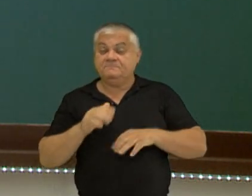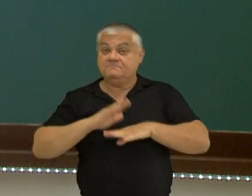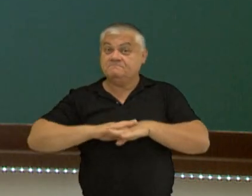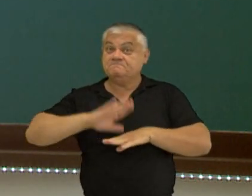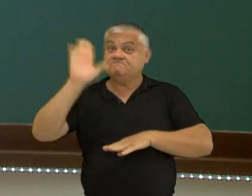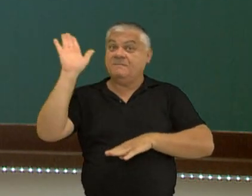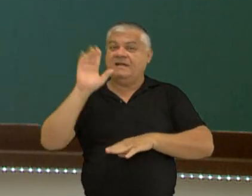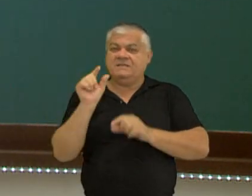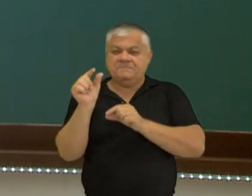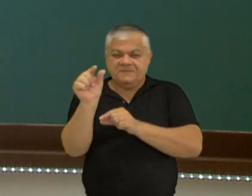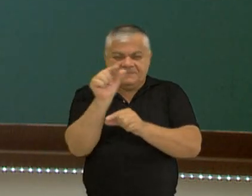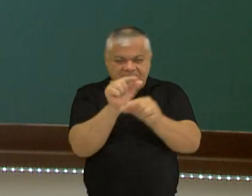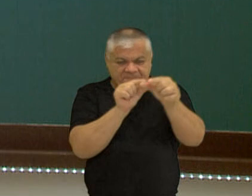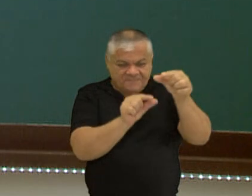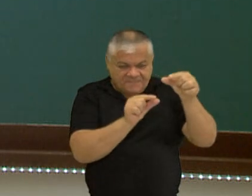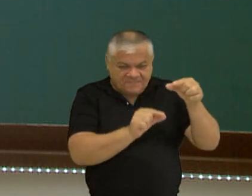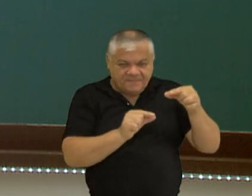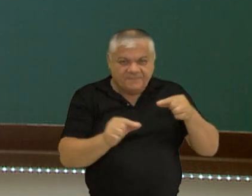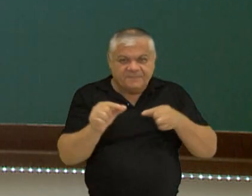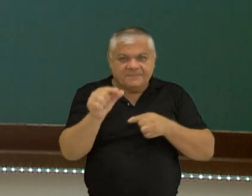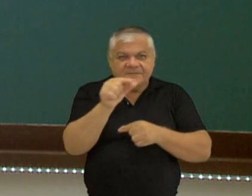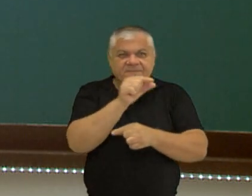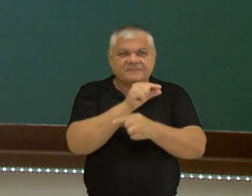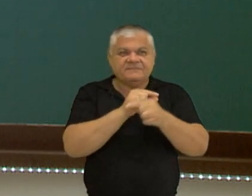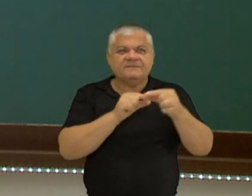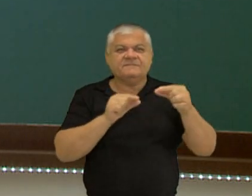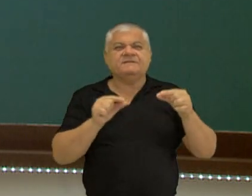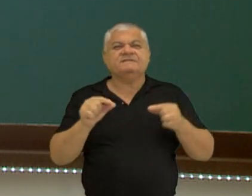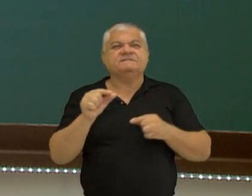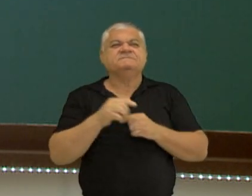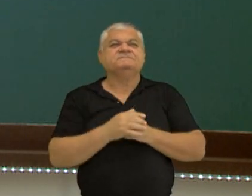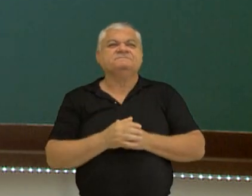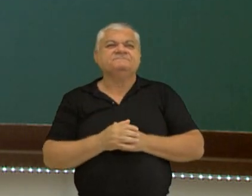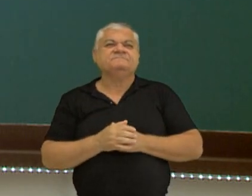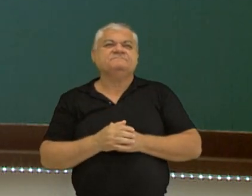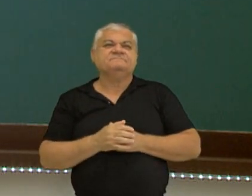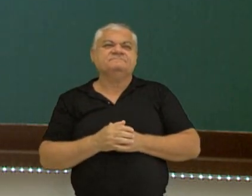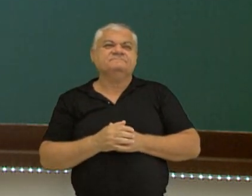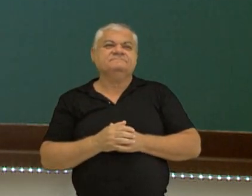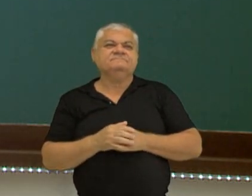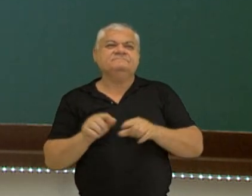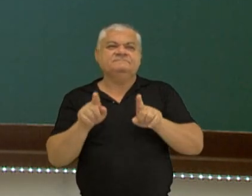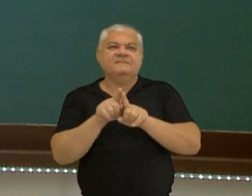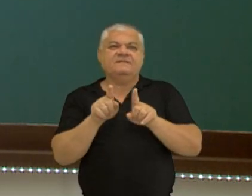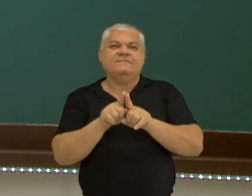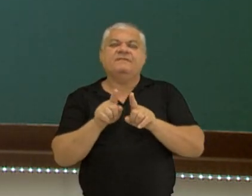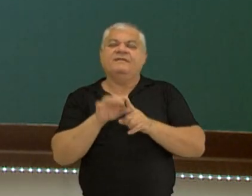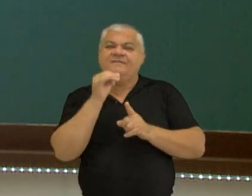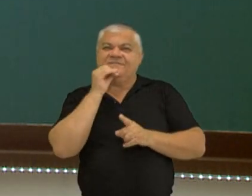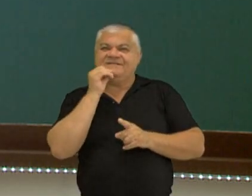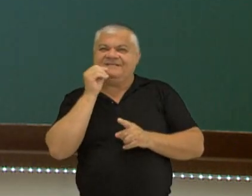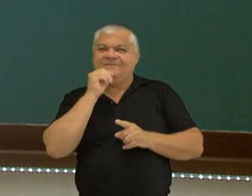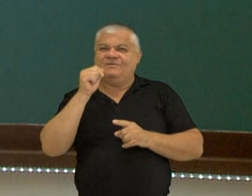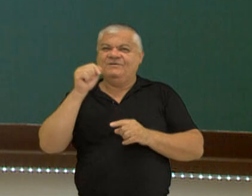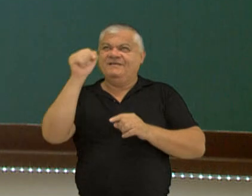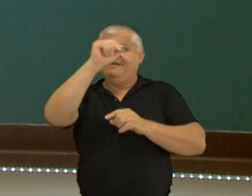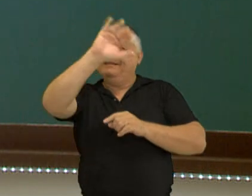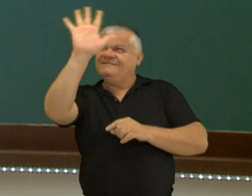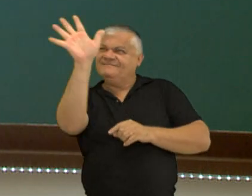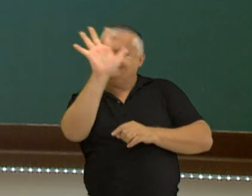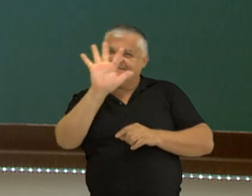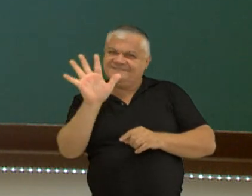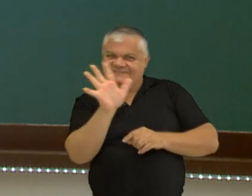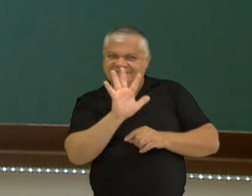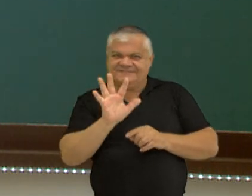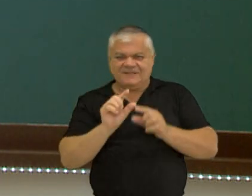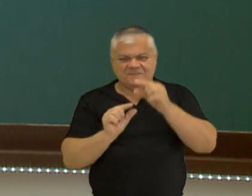mais recortado, ou seja, com as divisões ali e com o desenho dele é mais recortado.